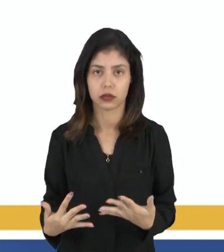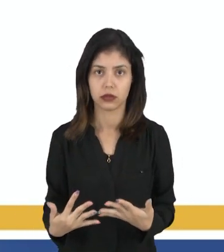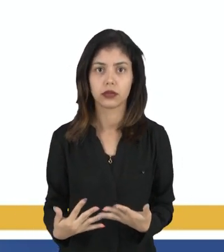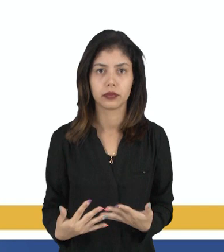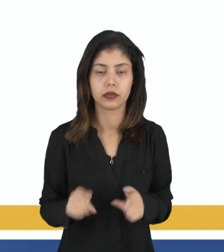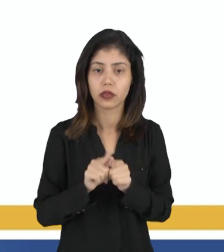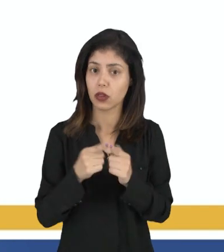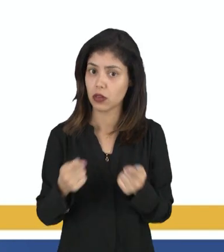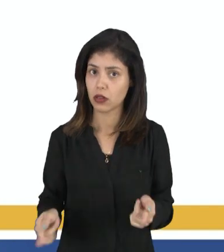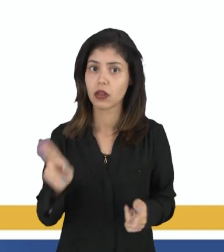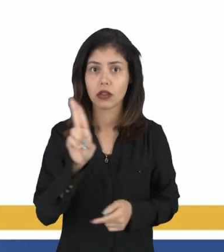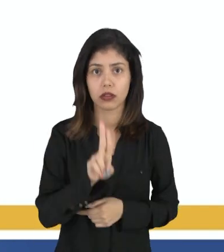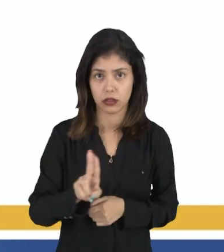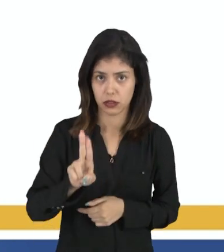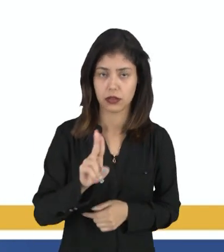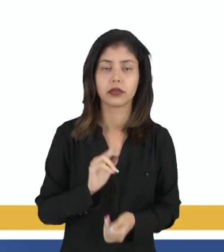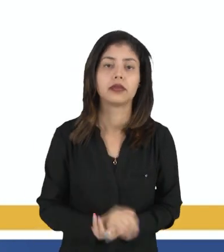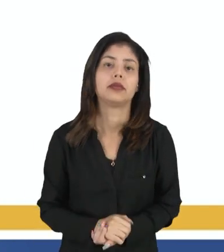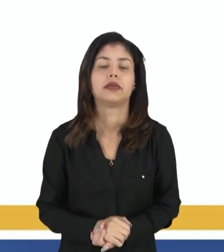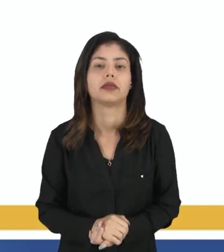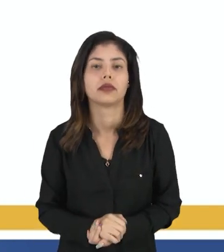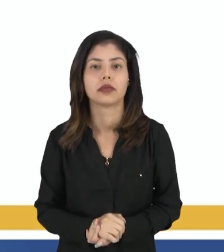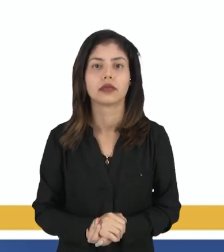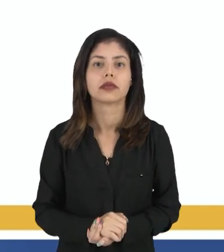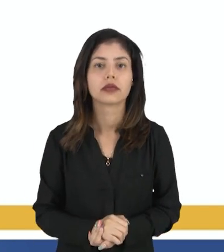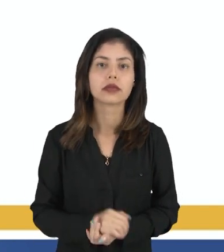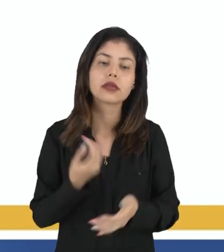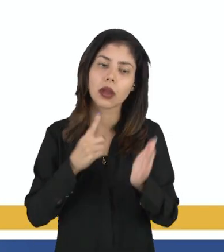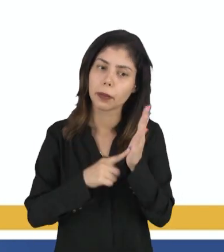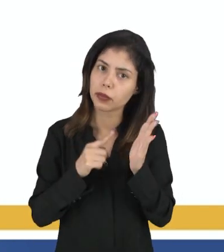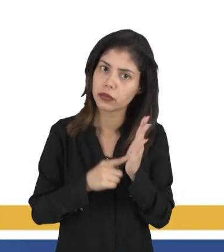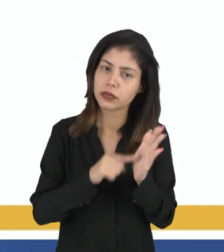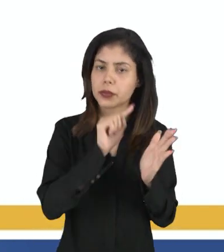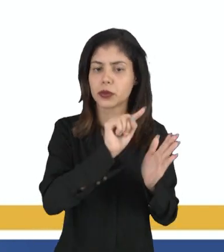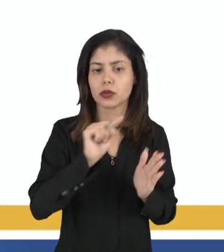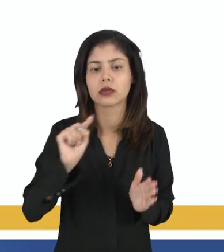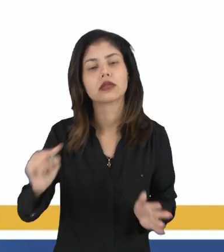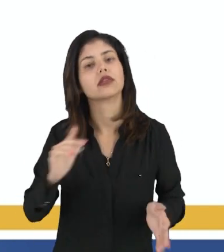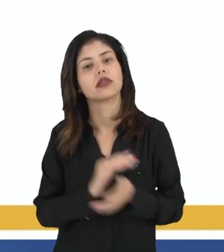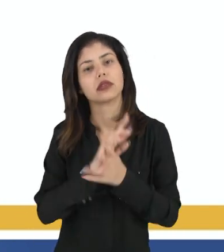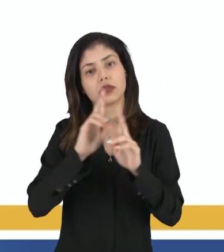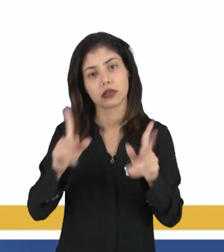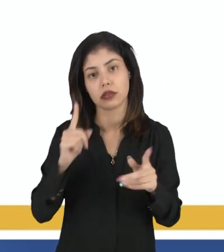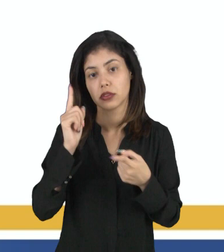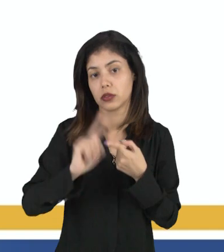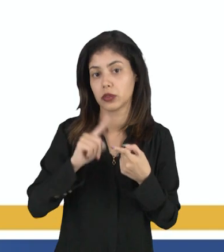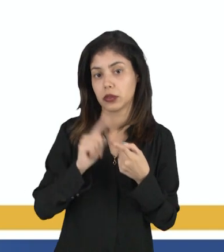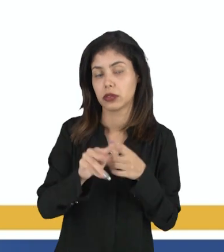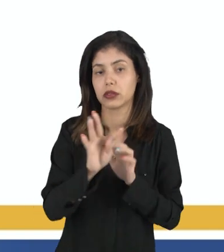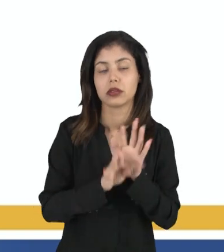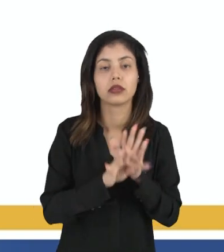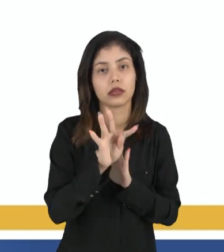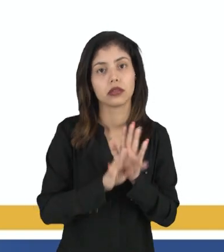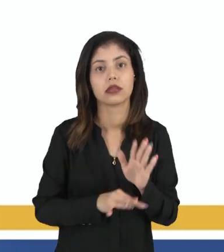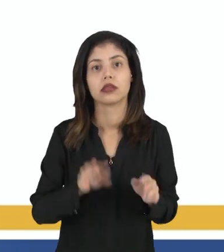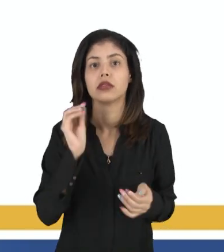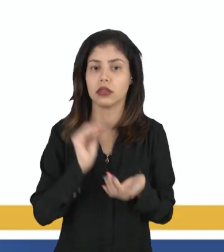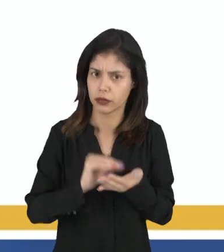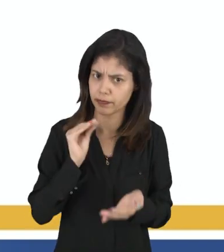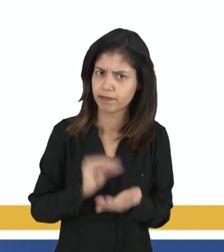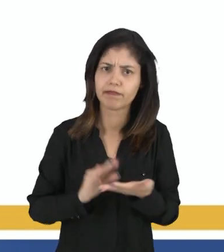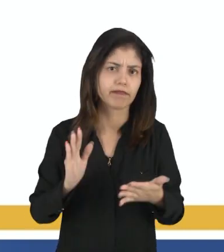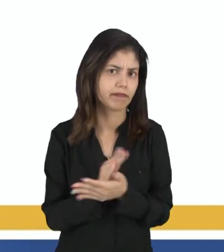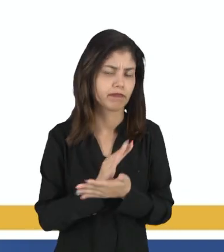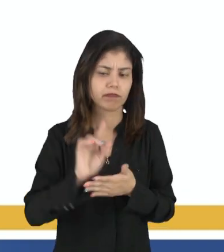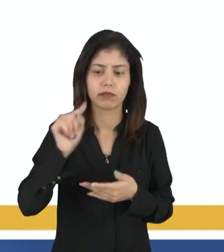mais formal, ele tem preocupação em utilizar a pontuação adequada, diferente no primeiro texto, que